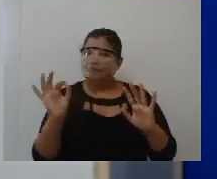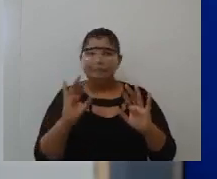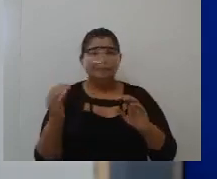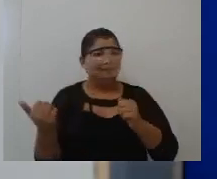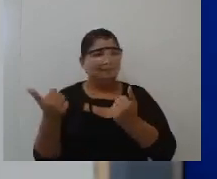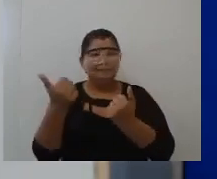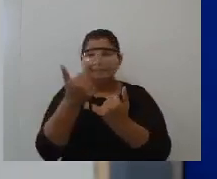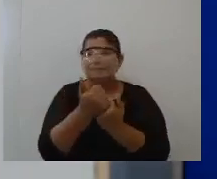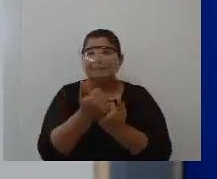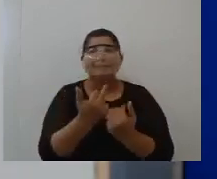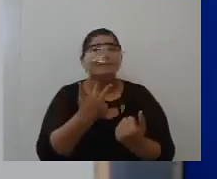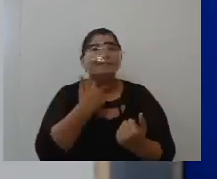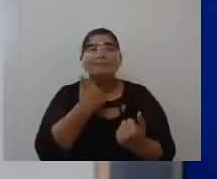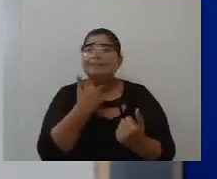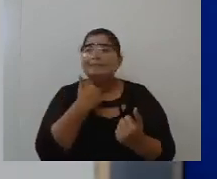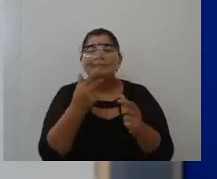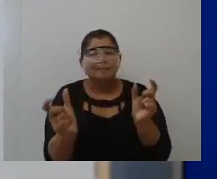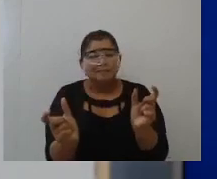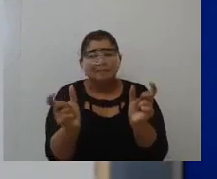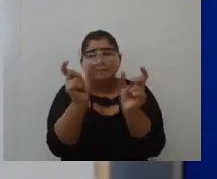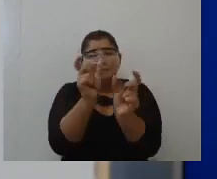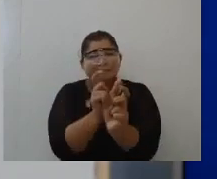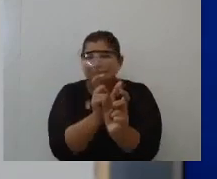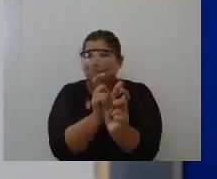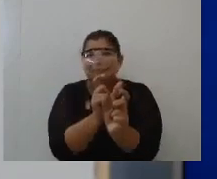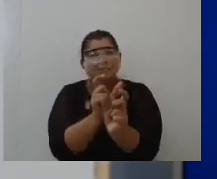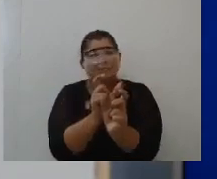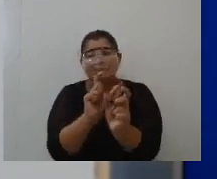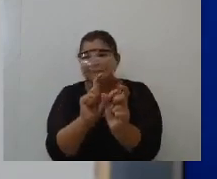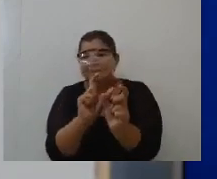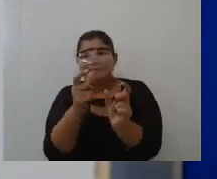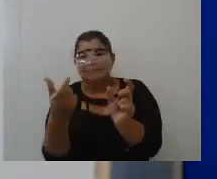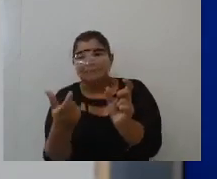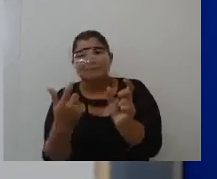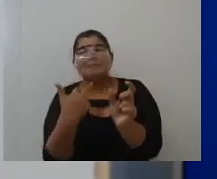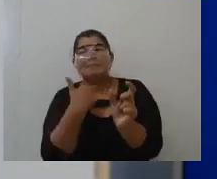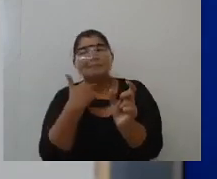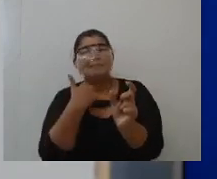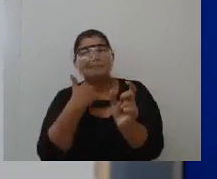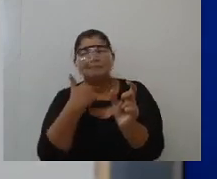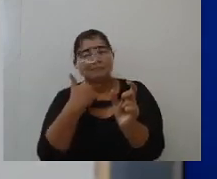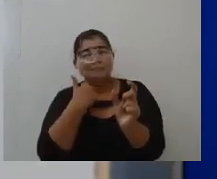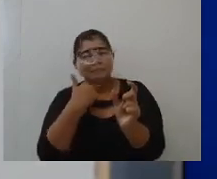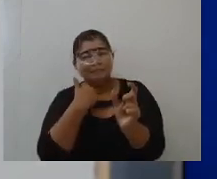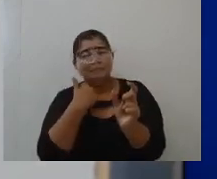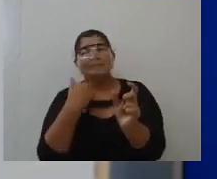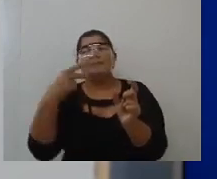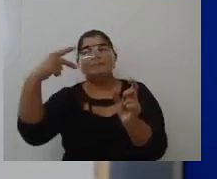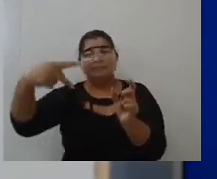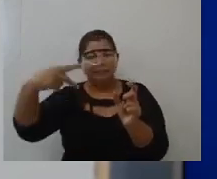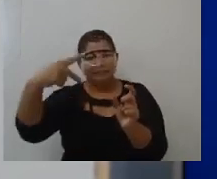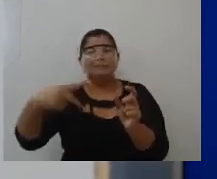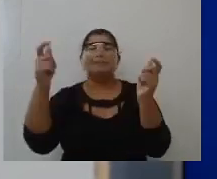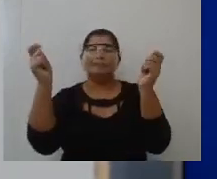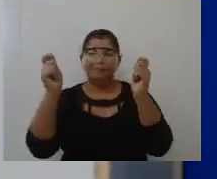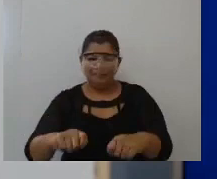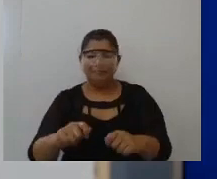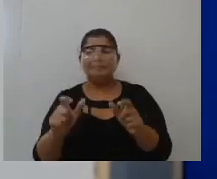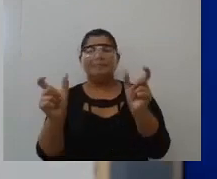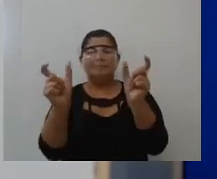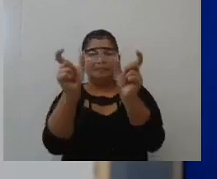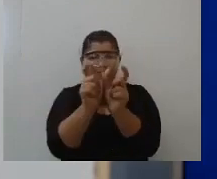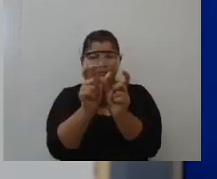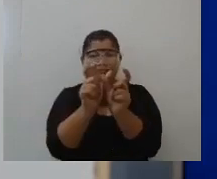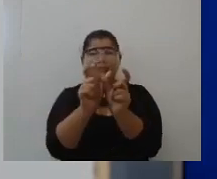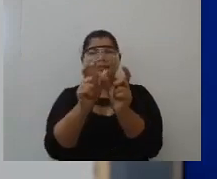substituí-lo, ó, posso substituí-lo por, aqui ó, o qual, a qual, os quais, as quais, ele é um pronome